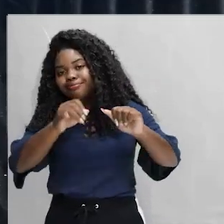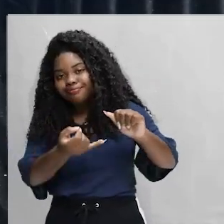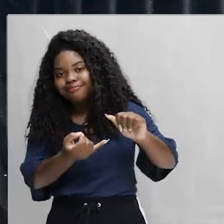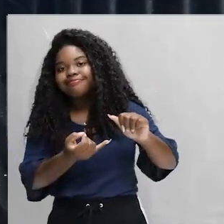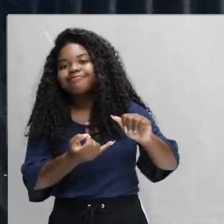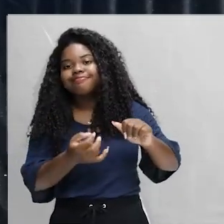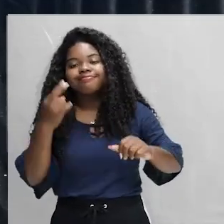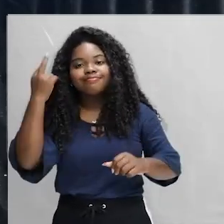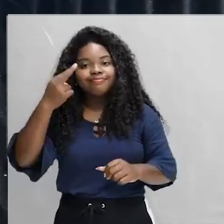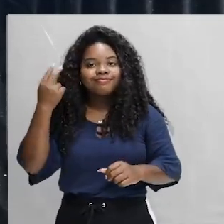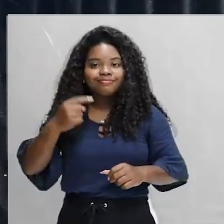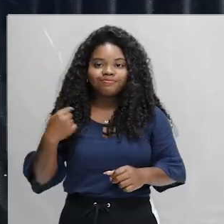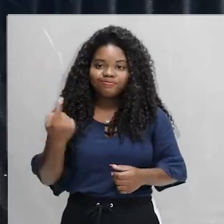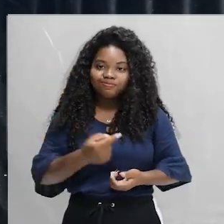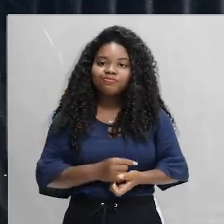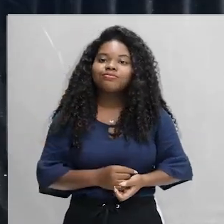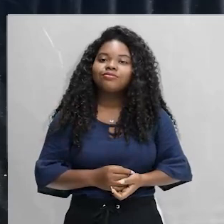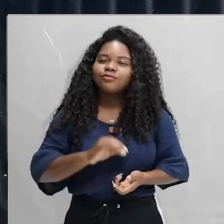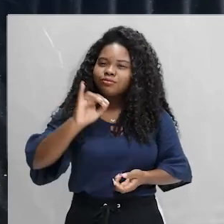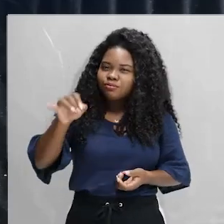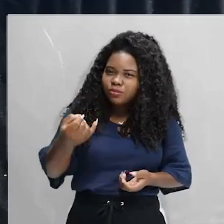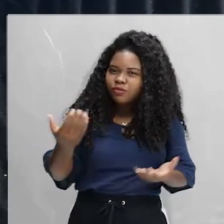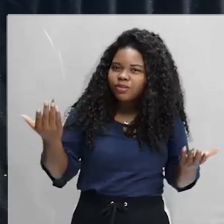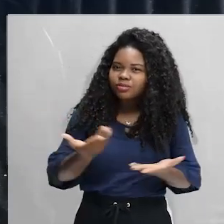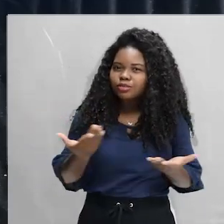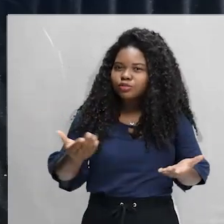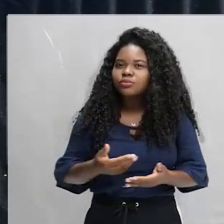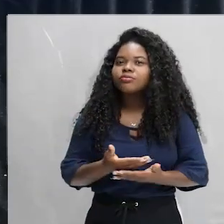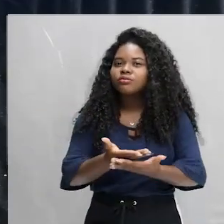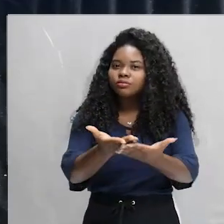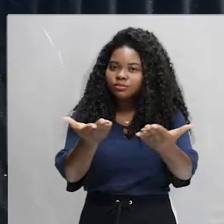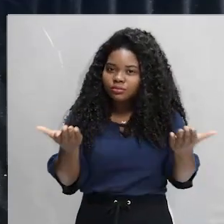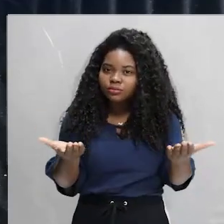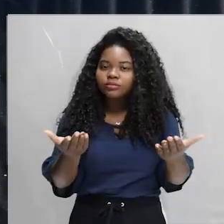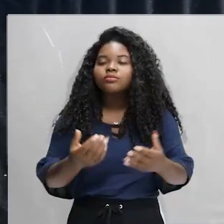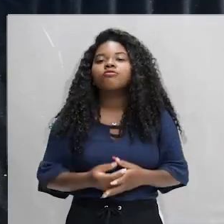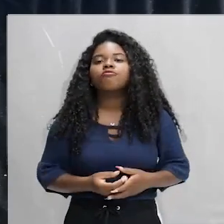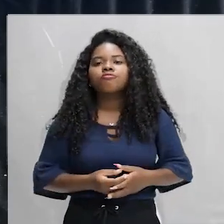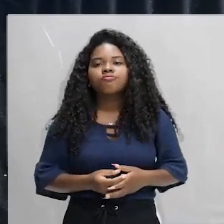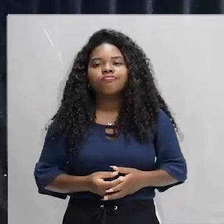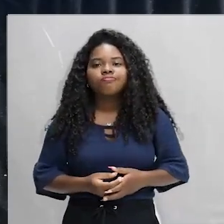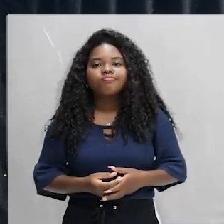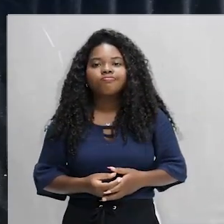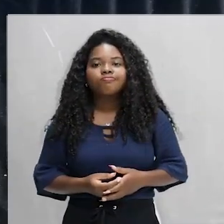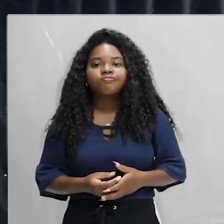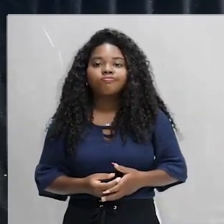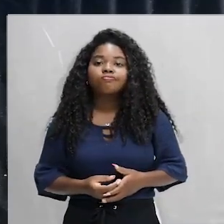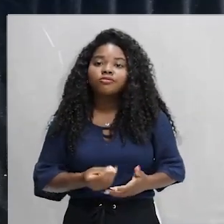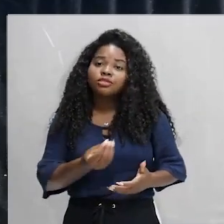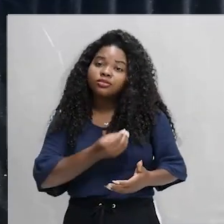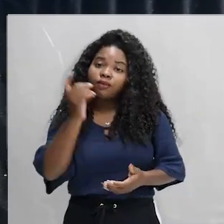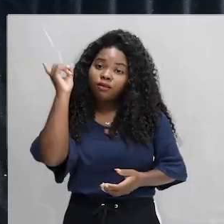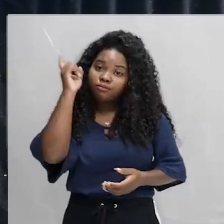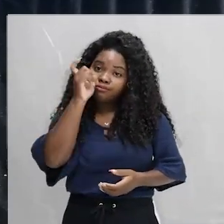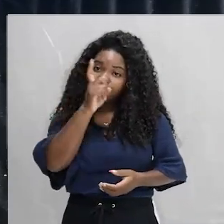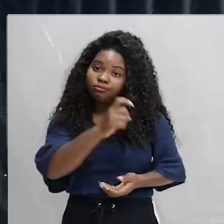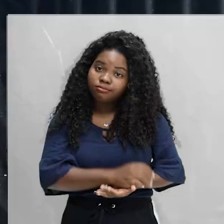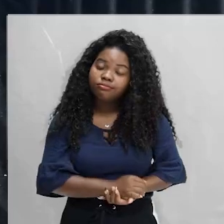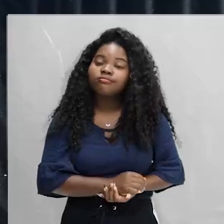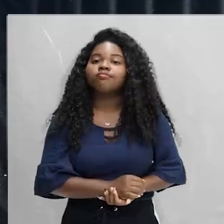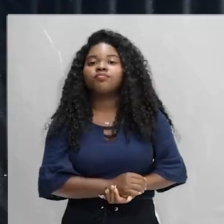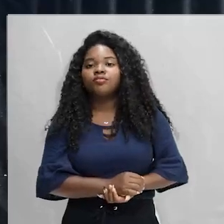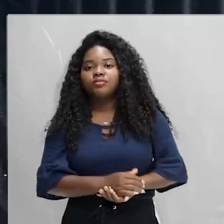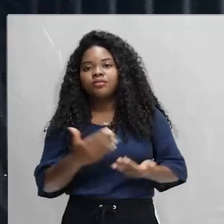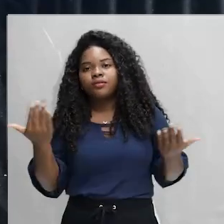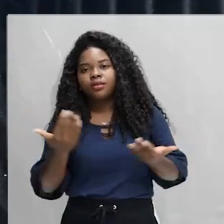reflexão para nós. Eu vou aproveitar esse espaço e dizer para você, estamos vivendo tempos tão difíceis, né? Agora a gente meio que